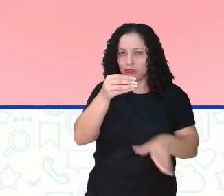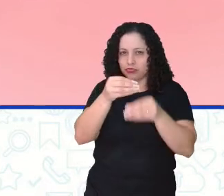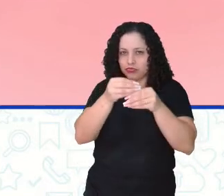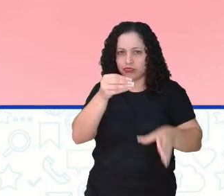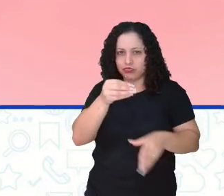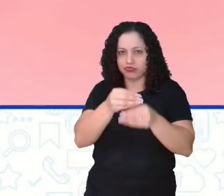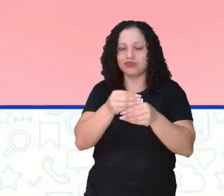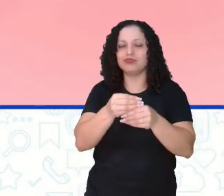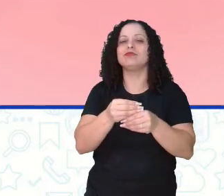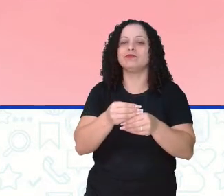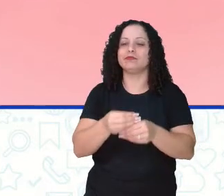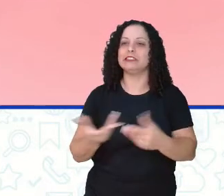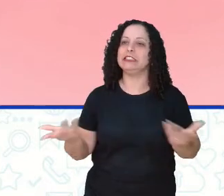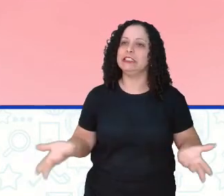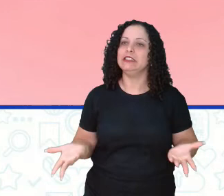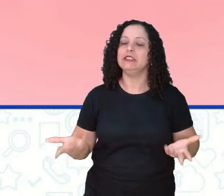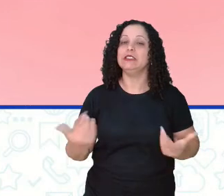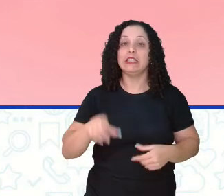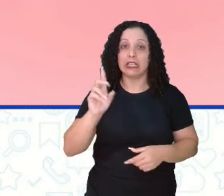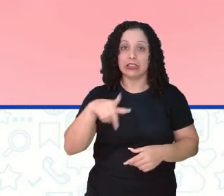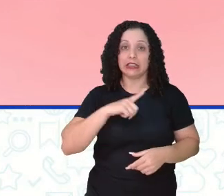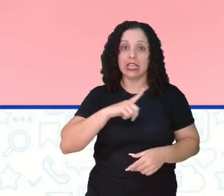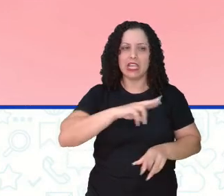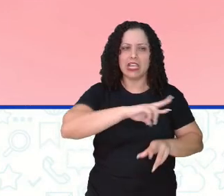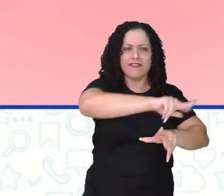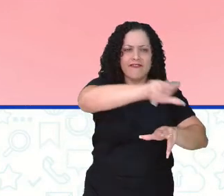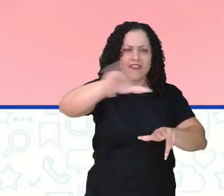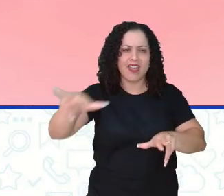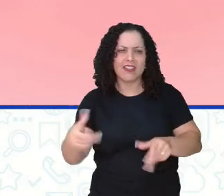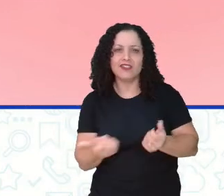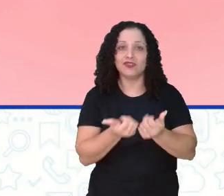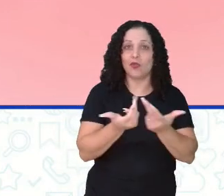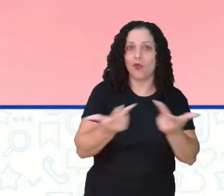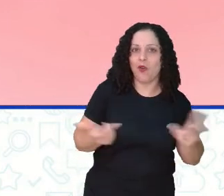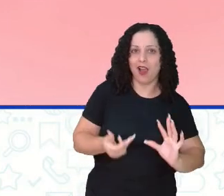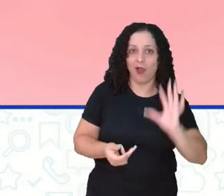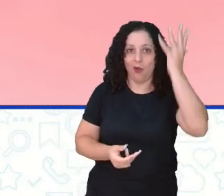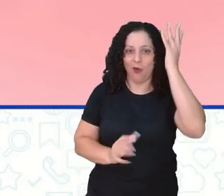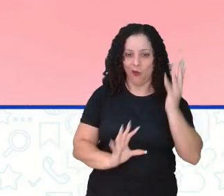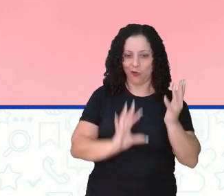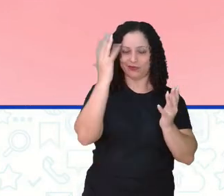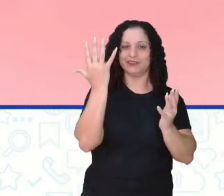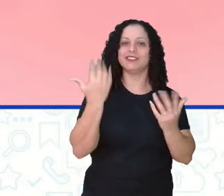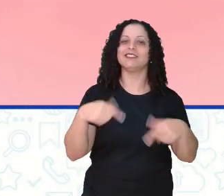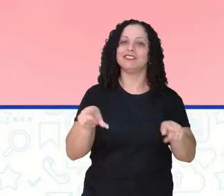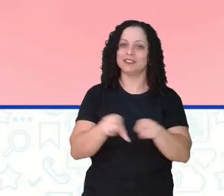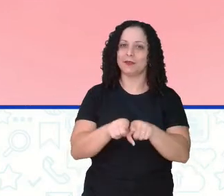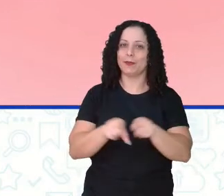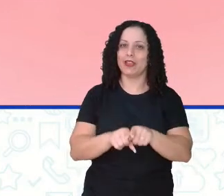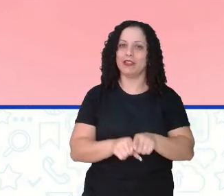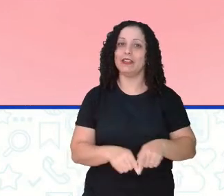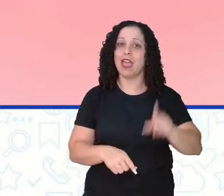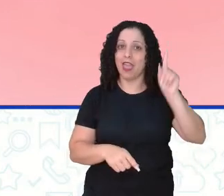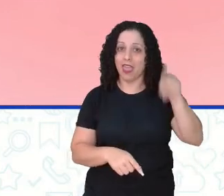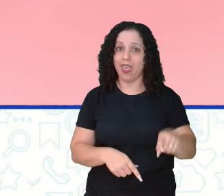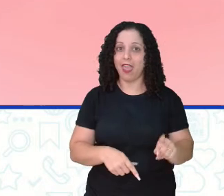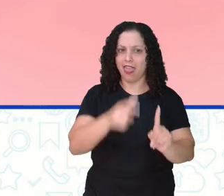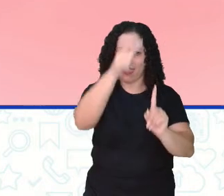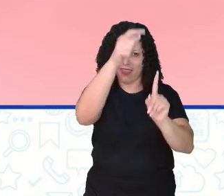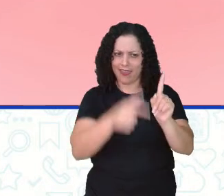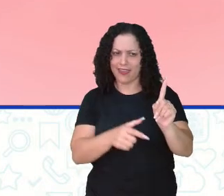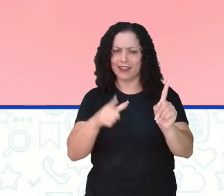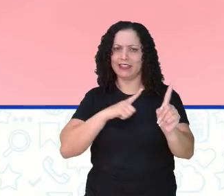enriquecer a história, permitindo que diferentes abordagens do tema central sejam explorados. É o personagem que possui relação